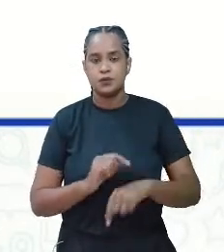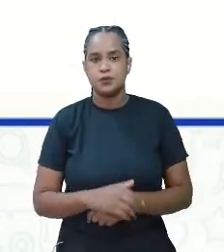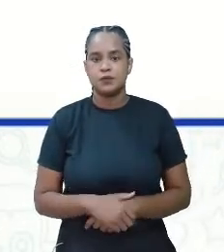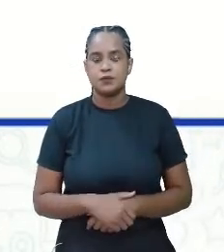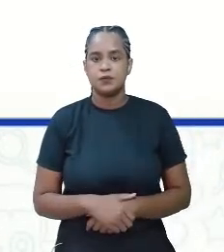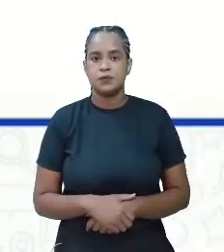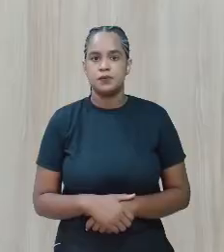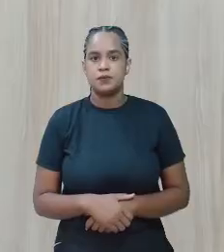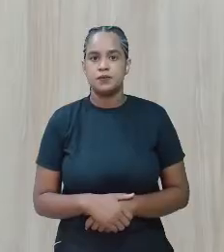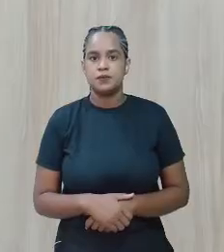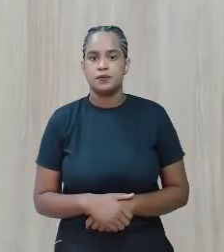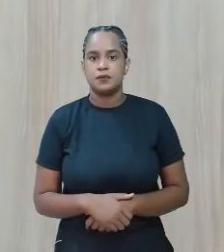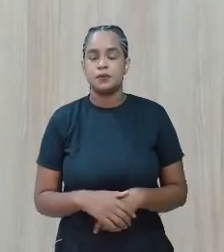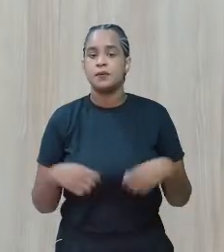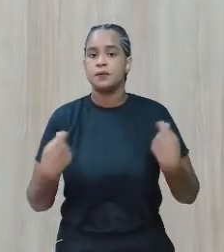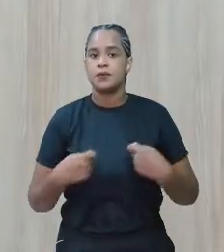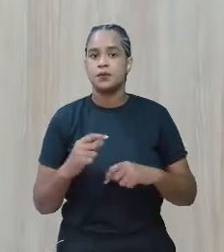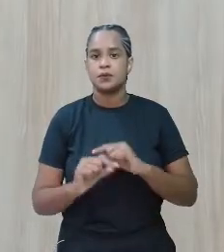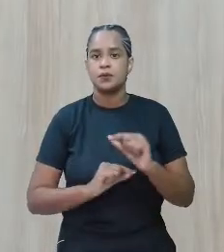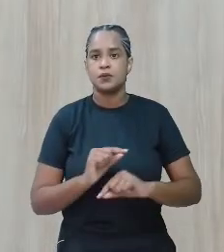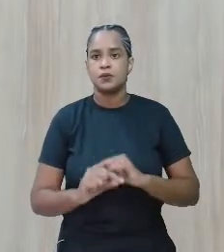uma